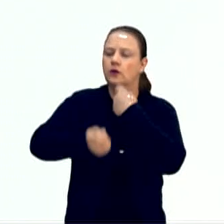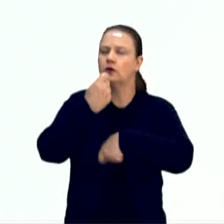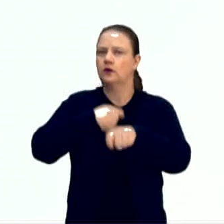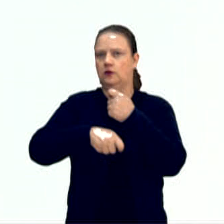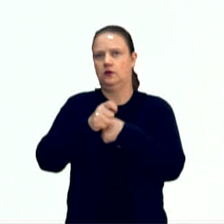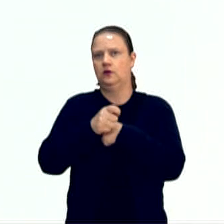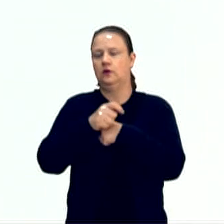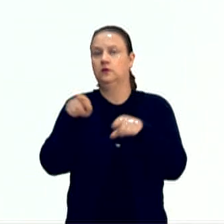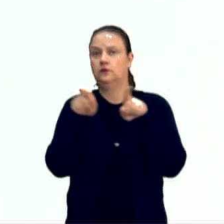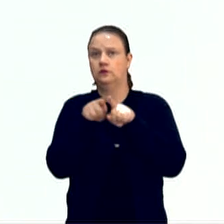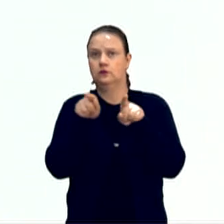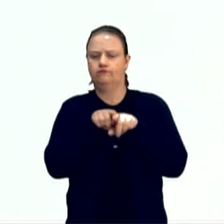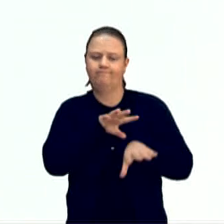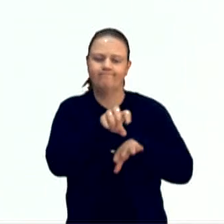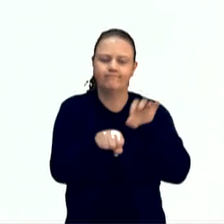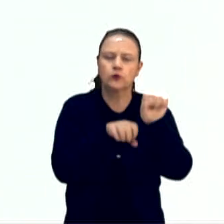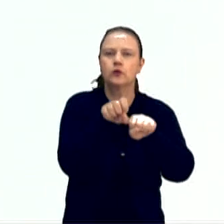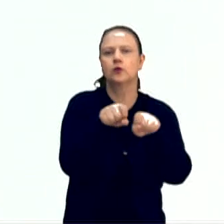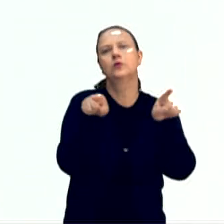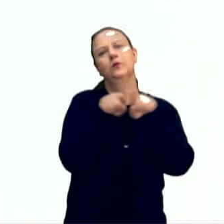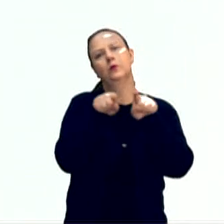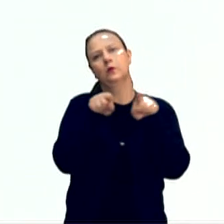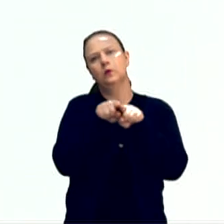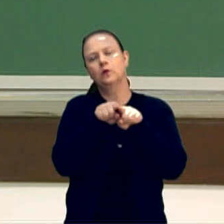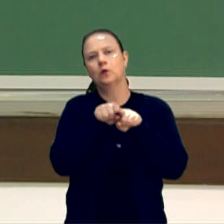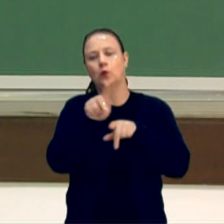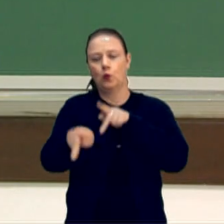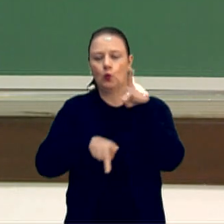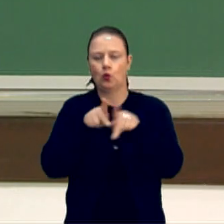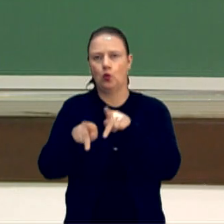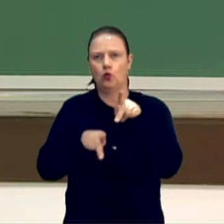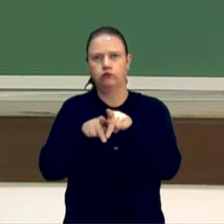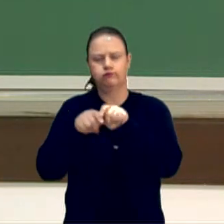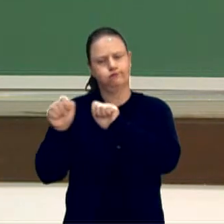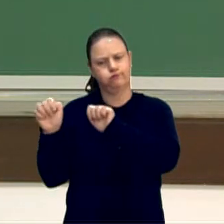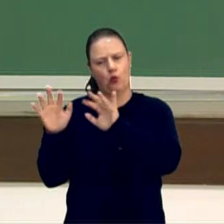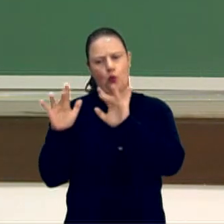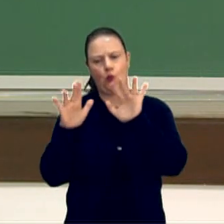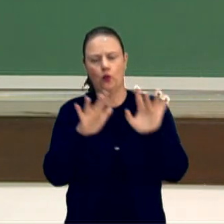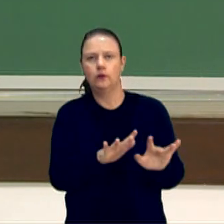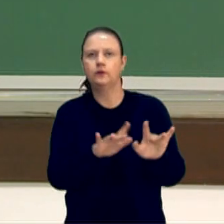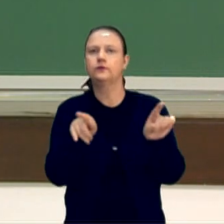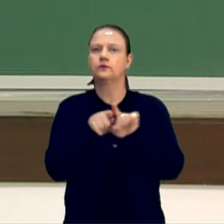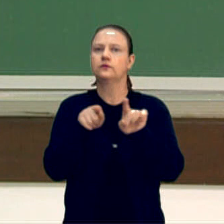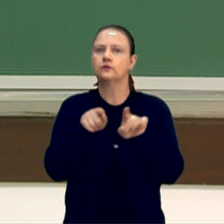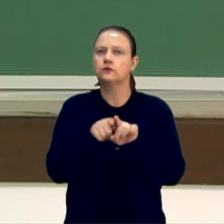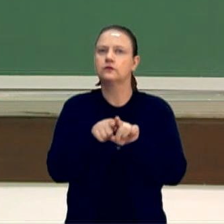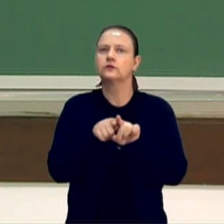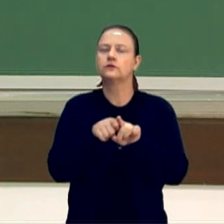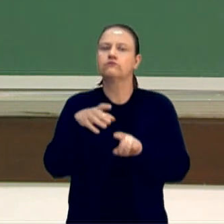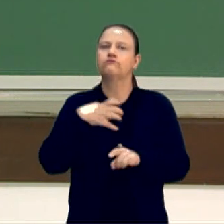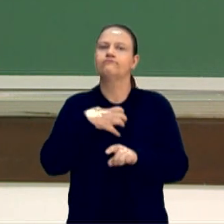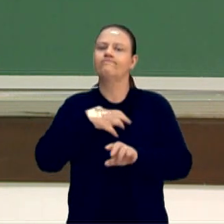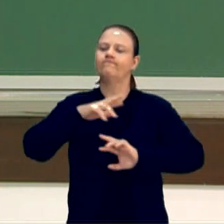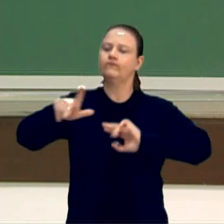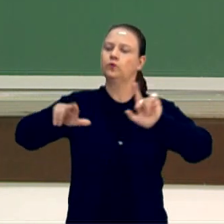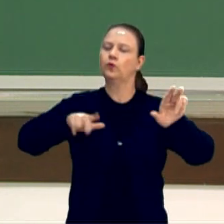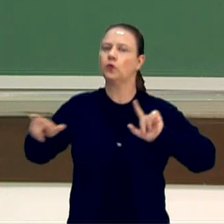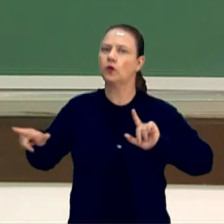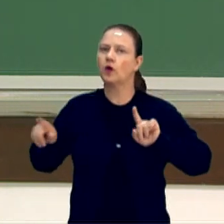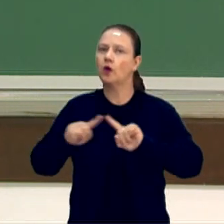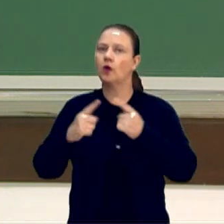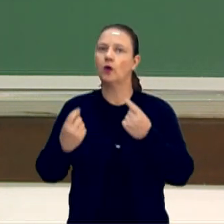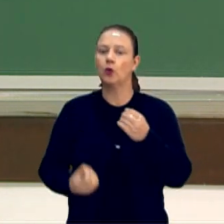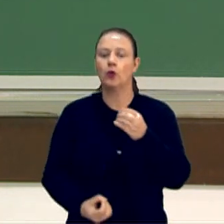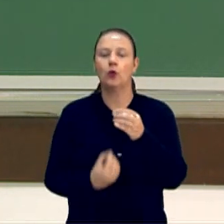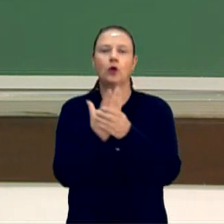A colonização de exploração e a colonização de povoamento, que ocorreram ambas em modos diferenciados e que acabou